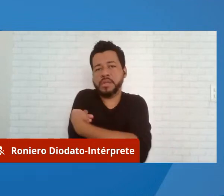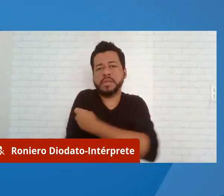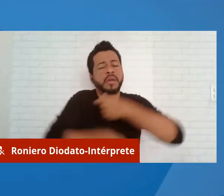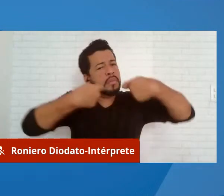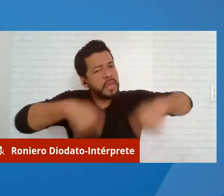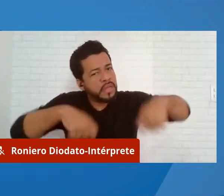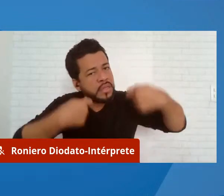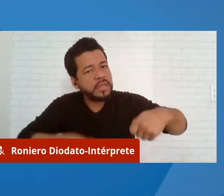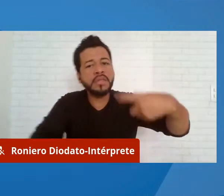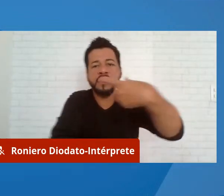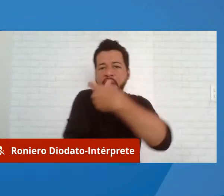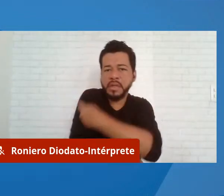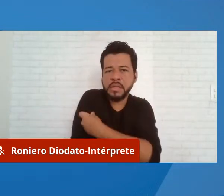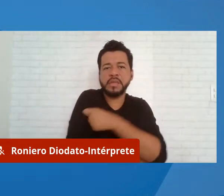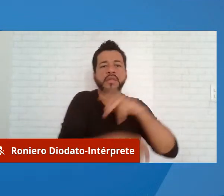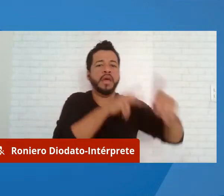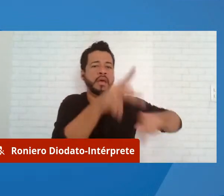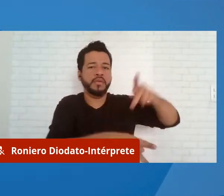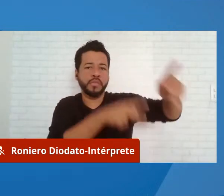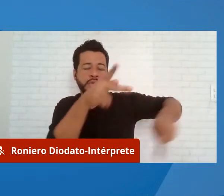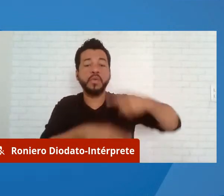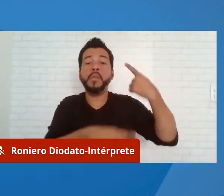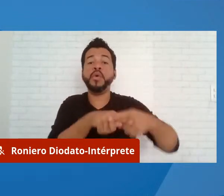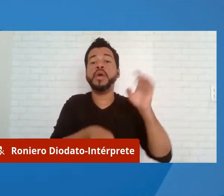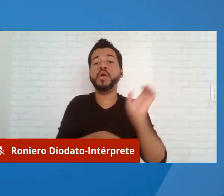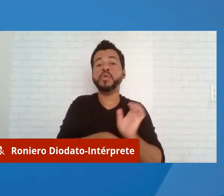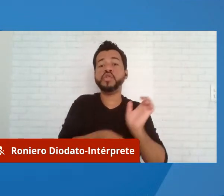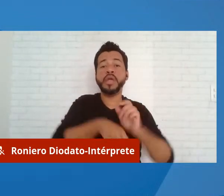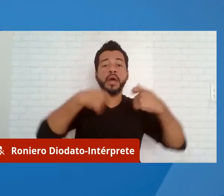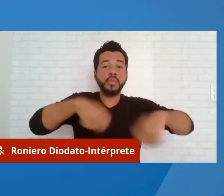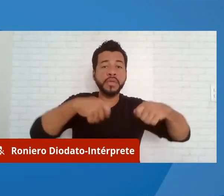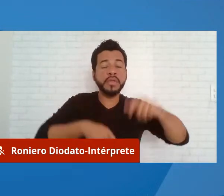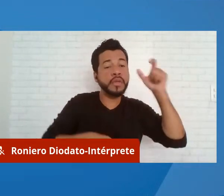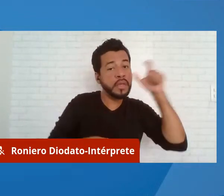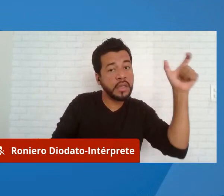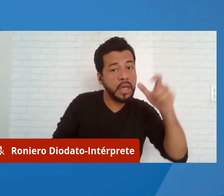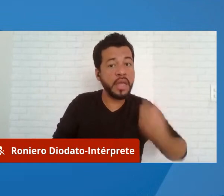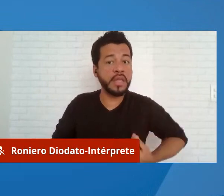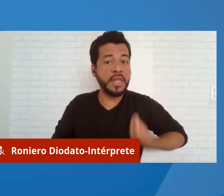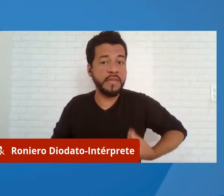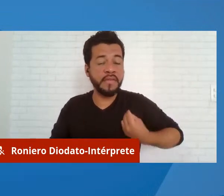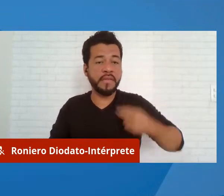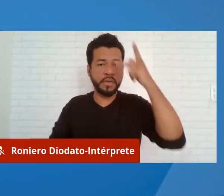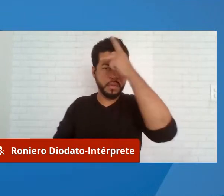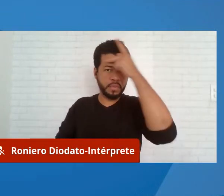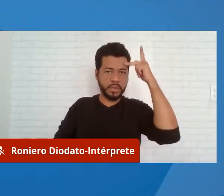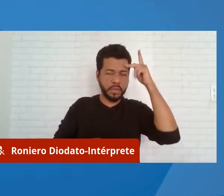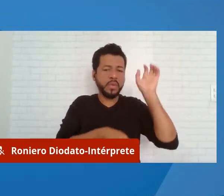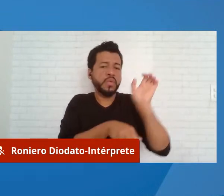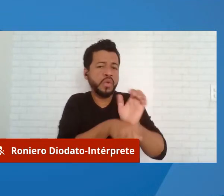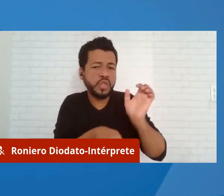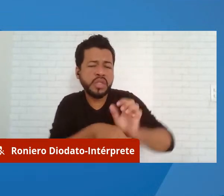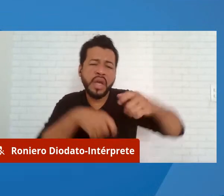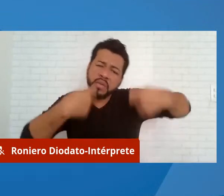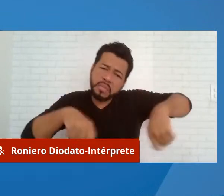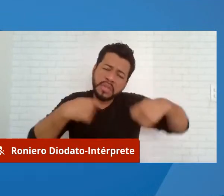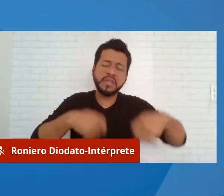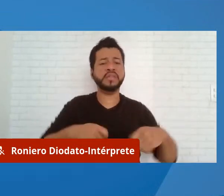atenda aos interesses de defesa da vida das pessoas. Um Estado que atenda necessidades de sobrevivência. Hoje nós temos no